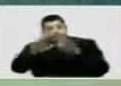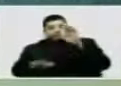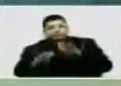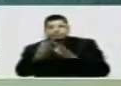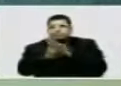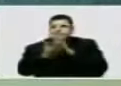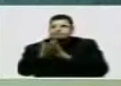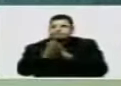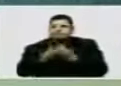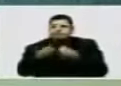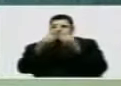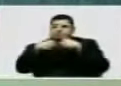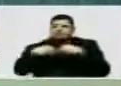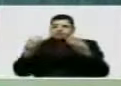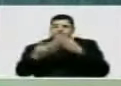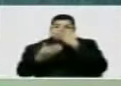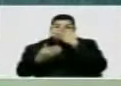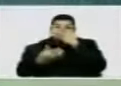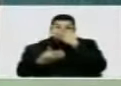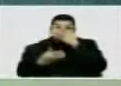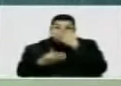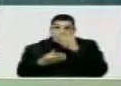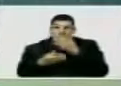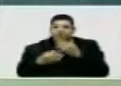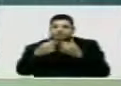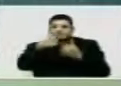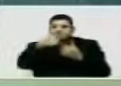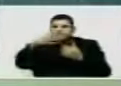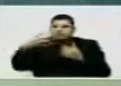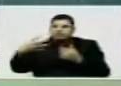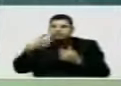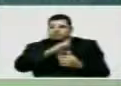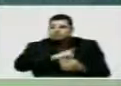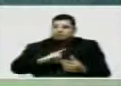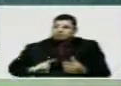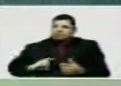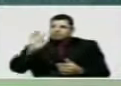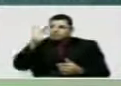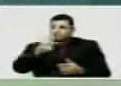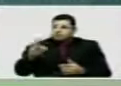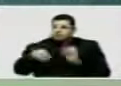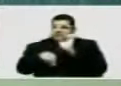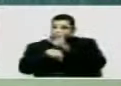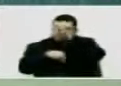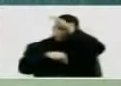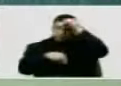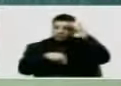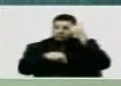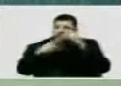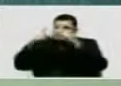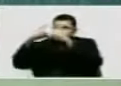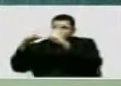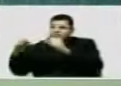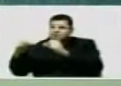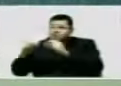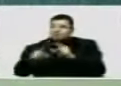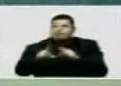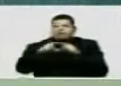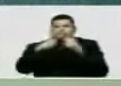Talvez ninguém receba os 24 deputados federais do estado do Amazonas em